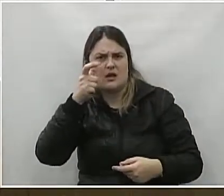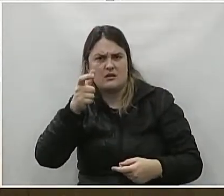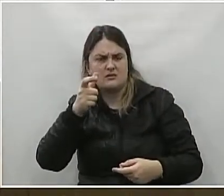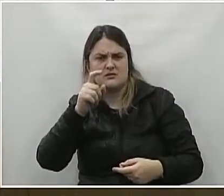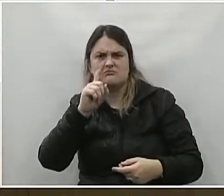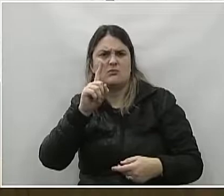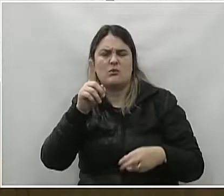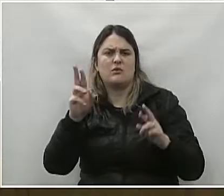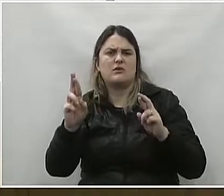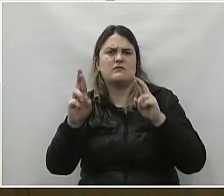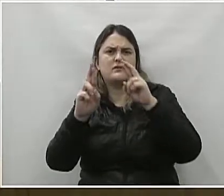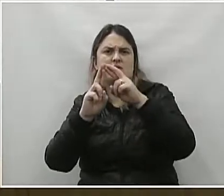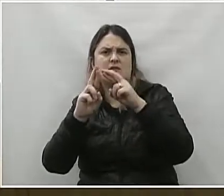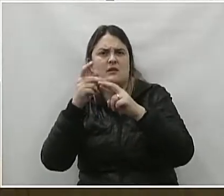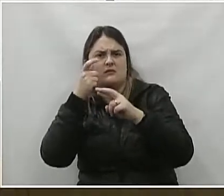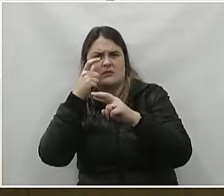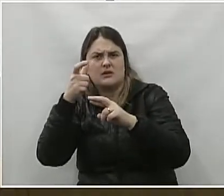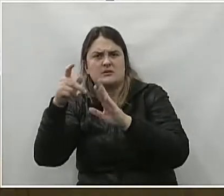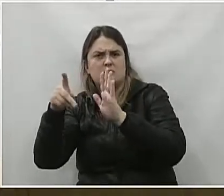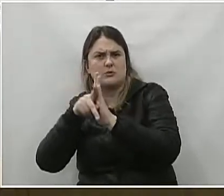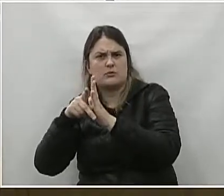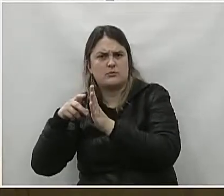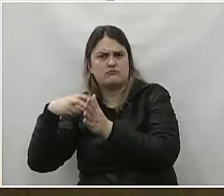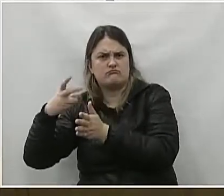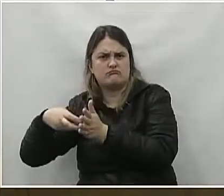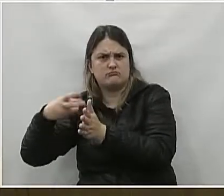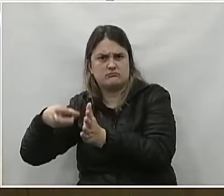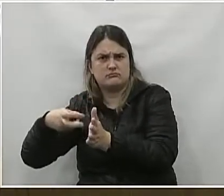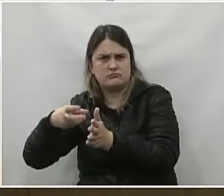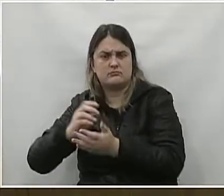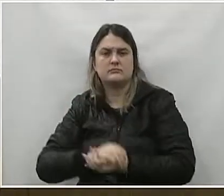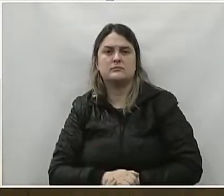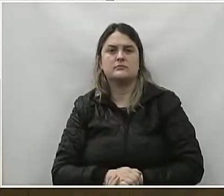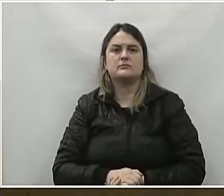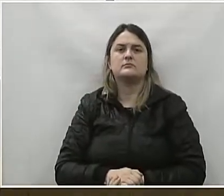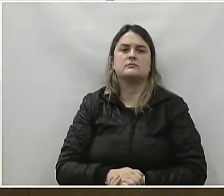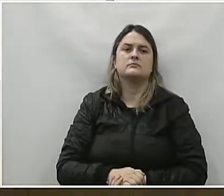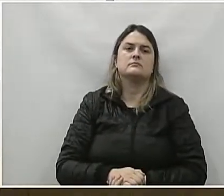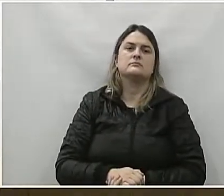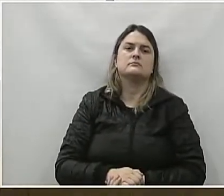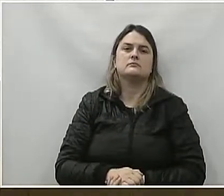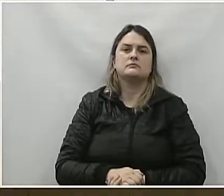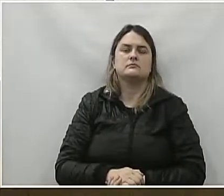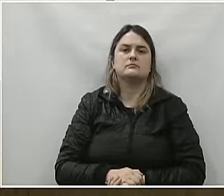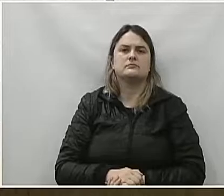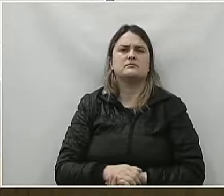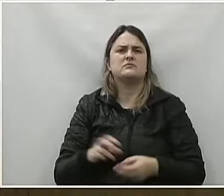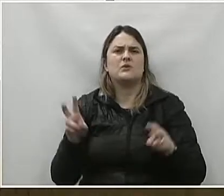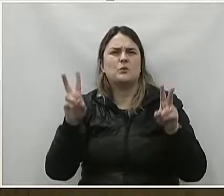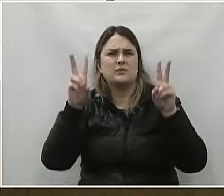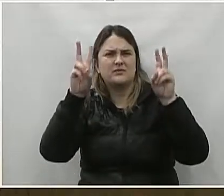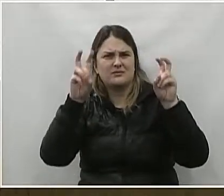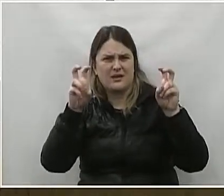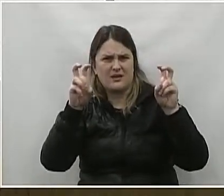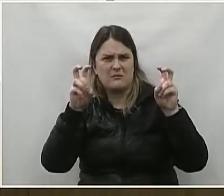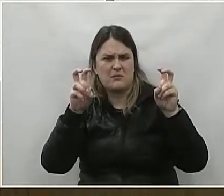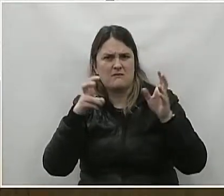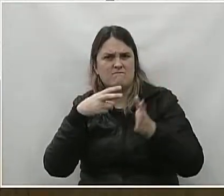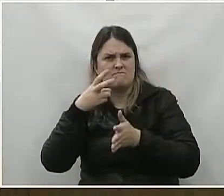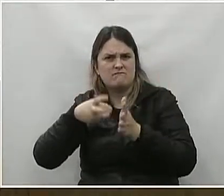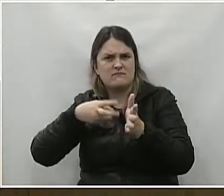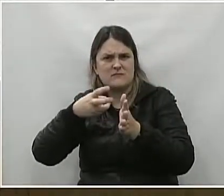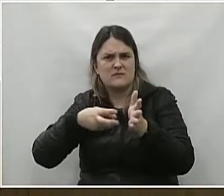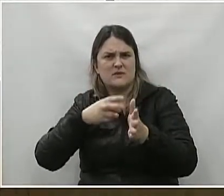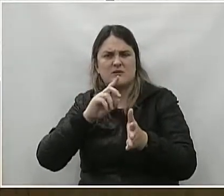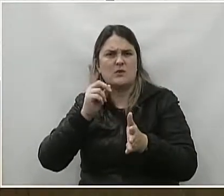muito referente ao interesse do ferroviário. Mas, enfim, eu quero deixar bem claro para vocês que esse assunto não seria, no